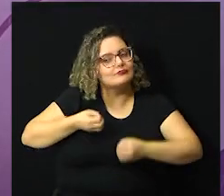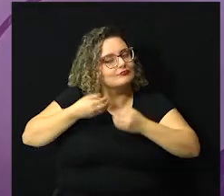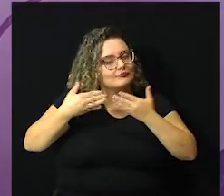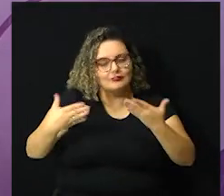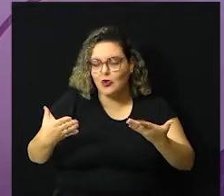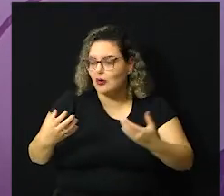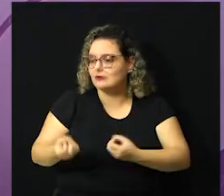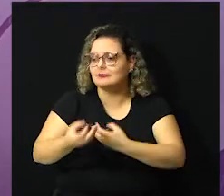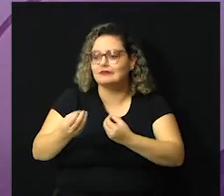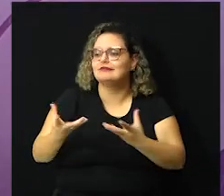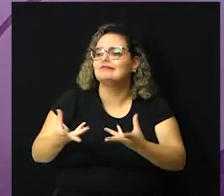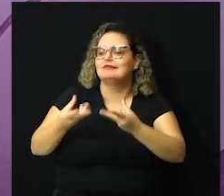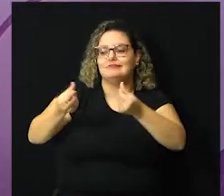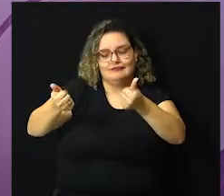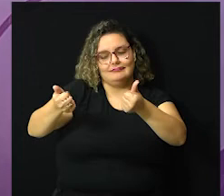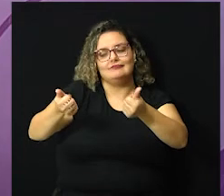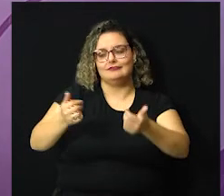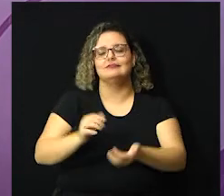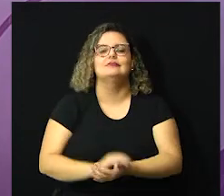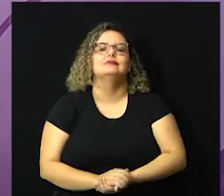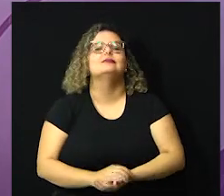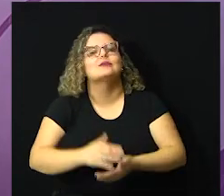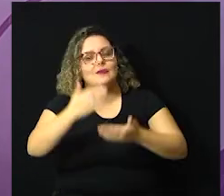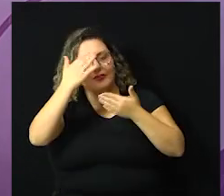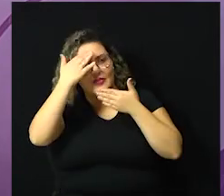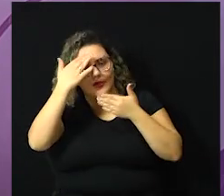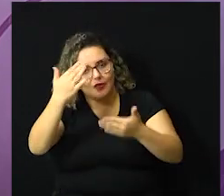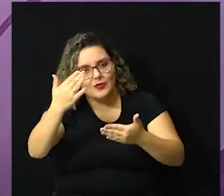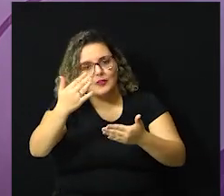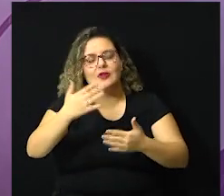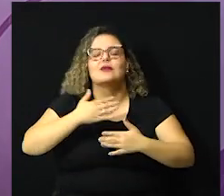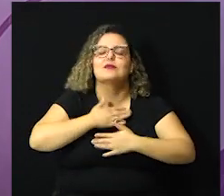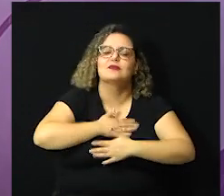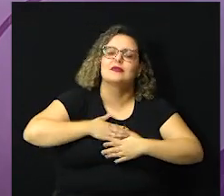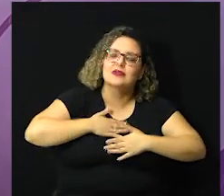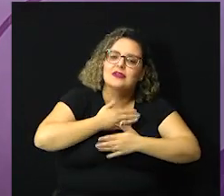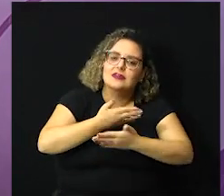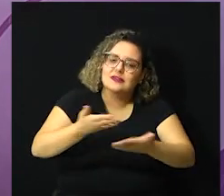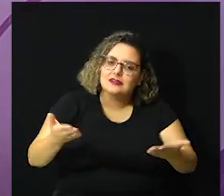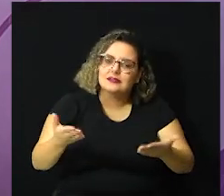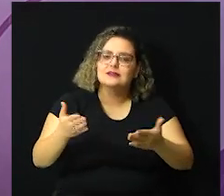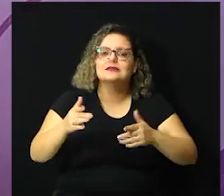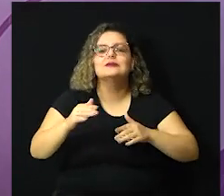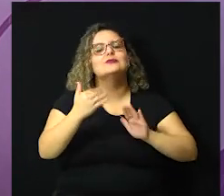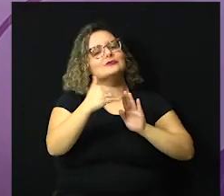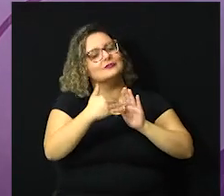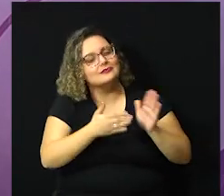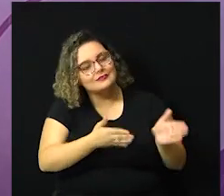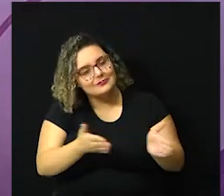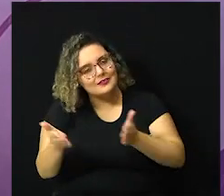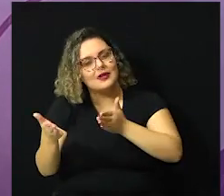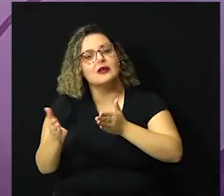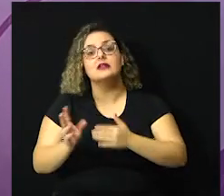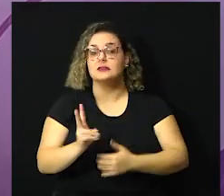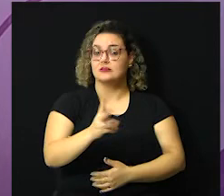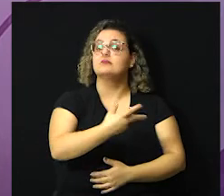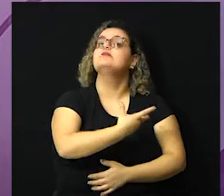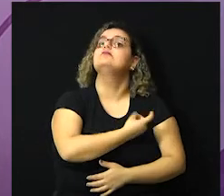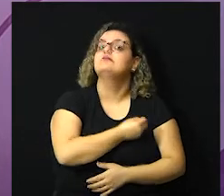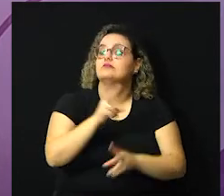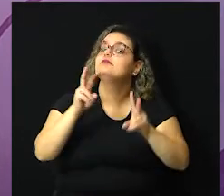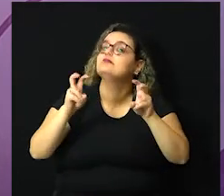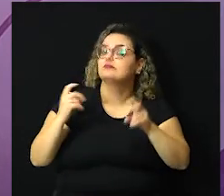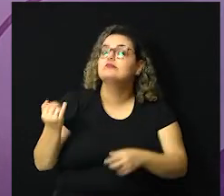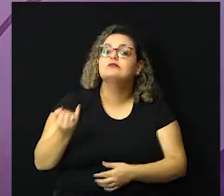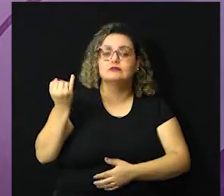foram informações muito ricas. Muito obrigado, Viviane. É um prazer estar com você no programa. E sempre falar de vacina é um